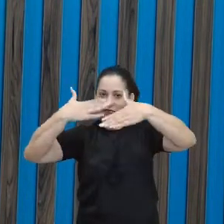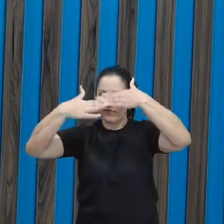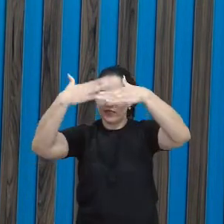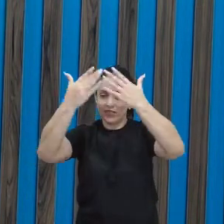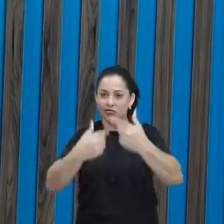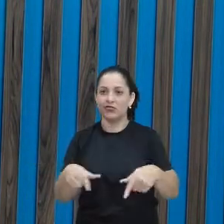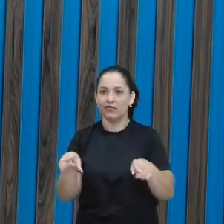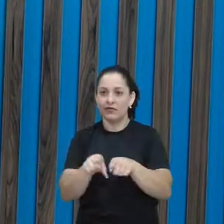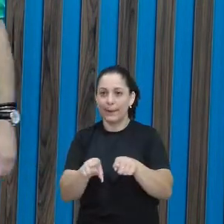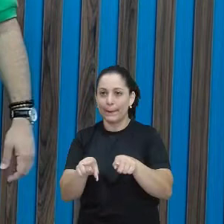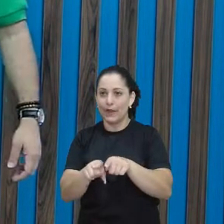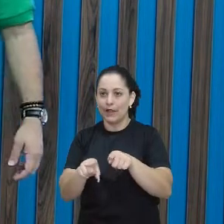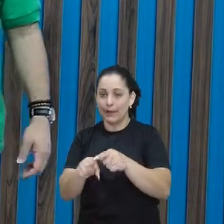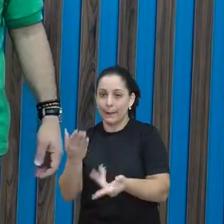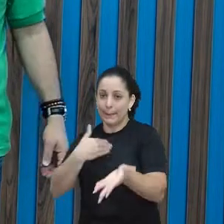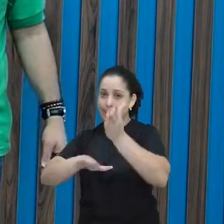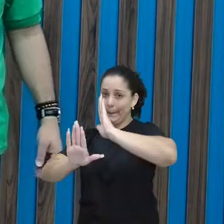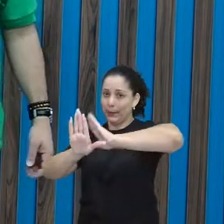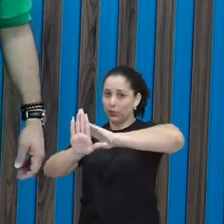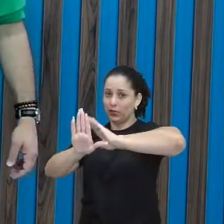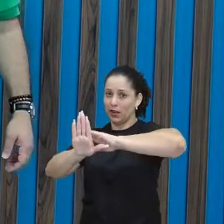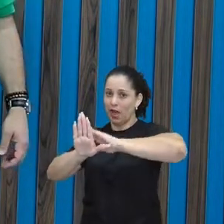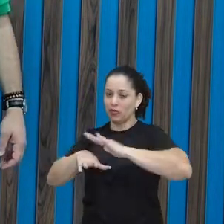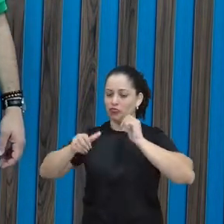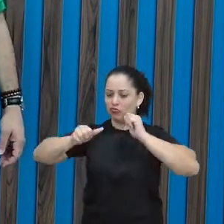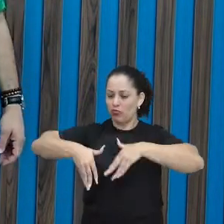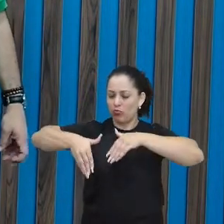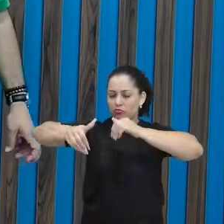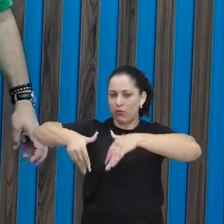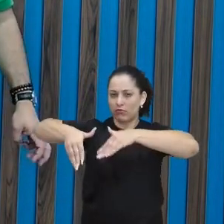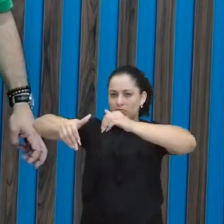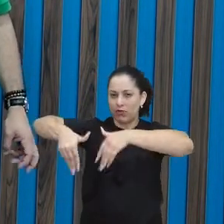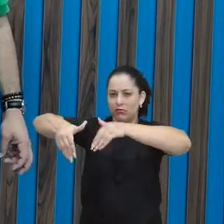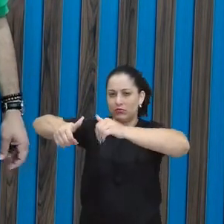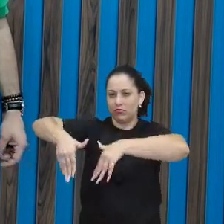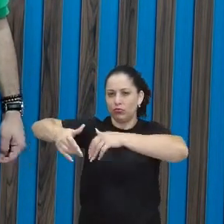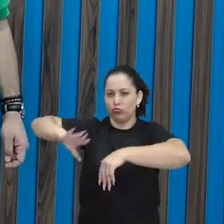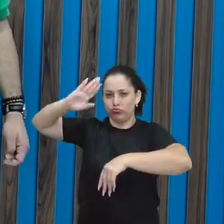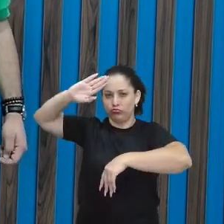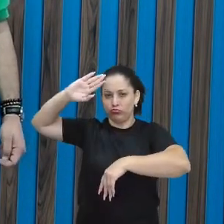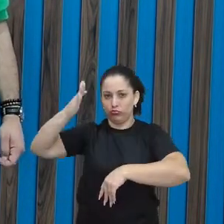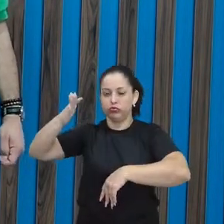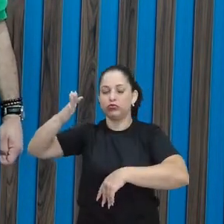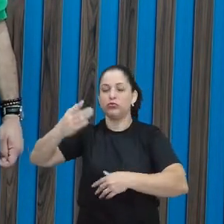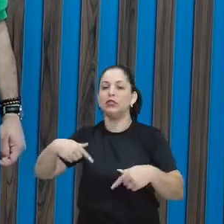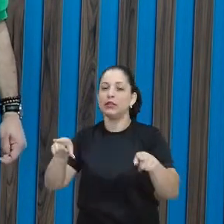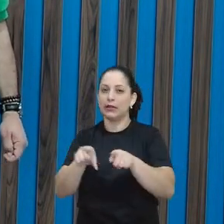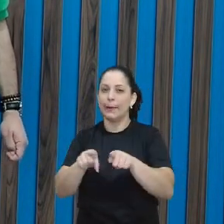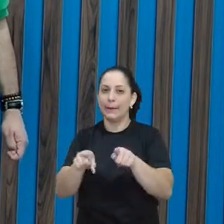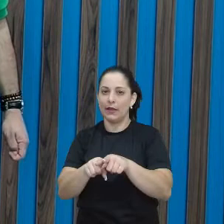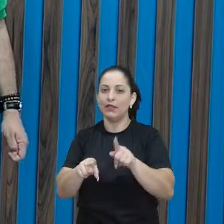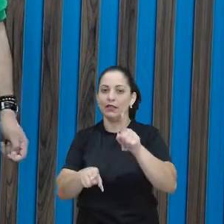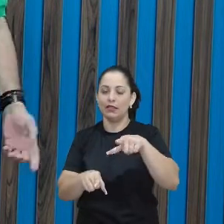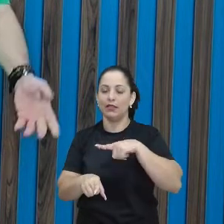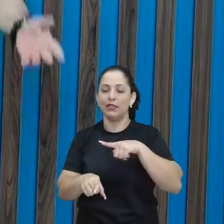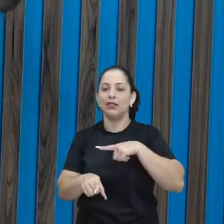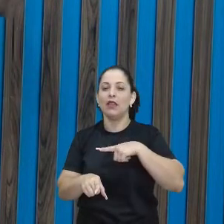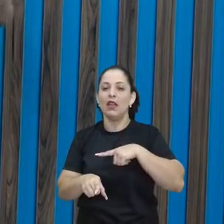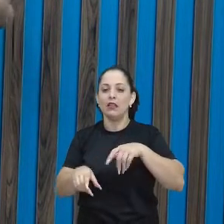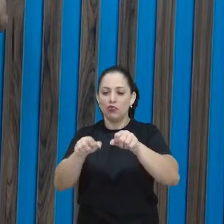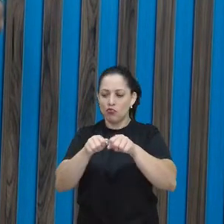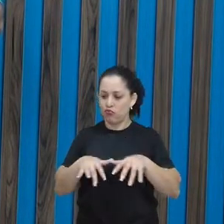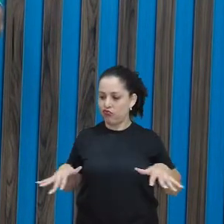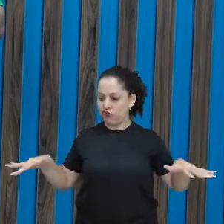seguida ali, né, do seu exército, né, que tem a ideia de levar progresso para essas outras civilizações que